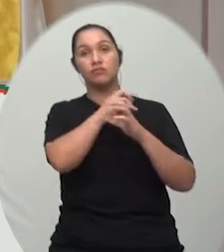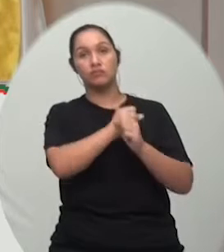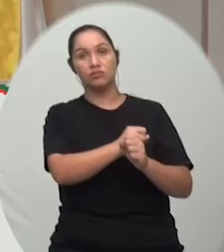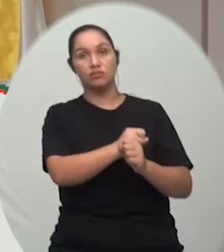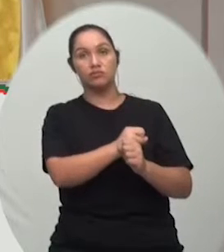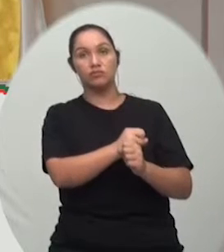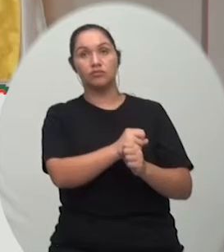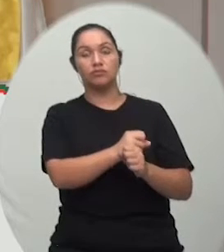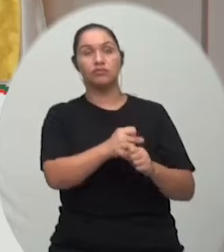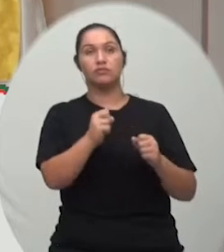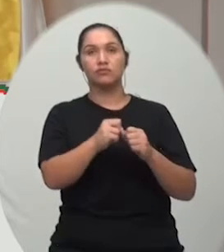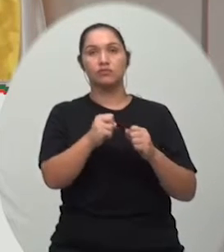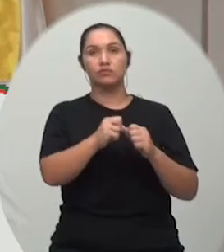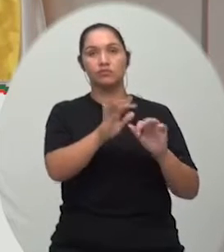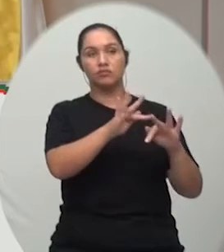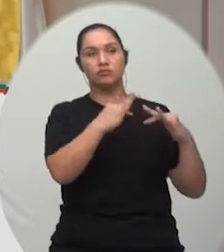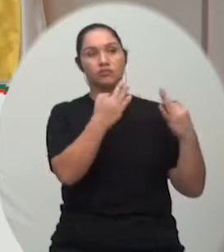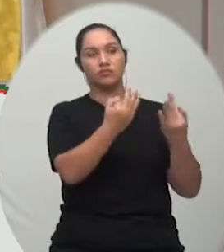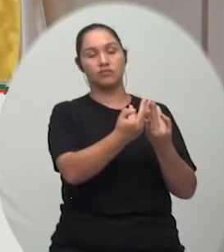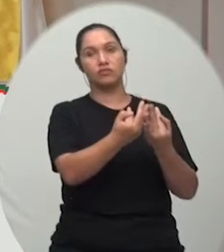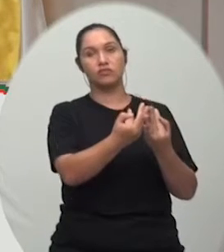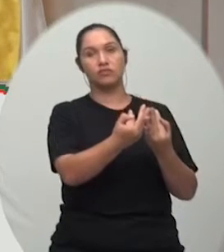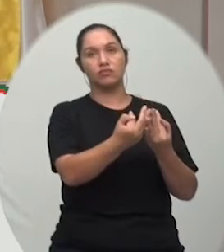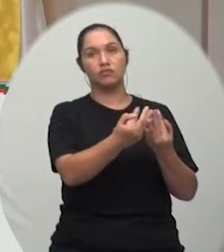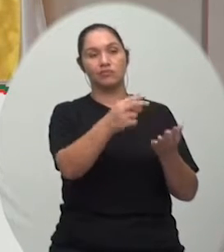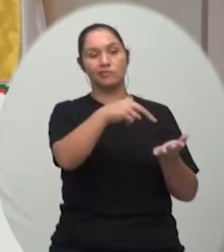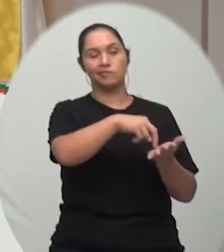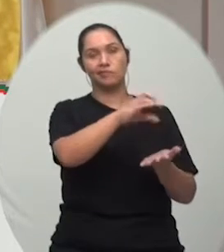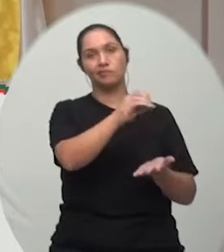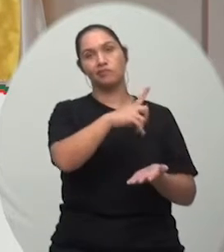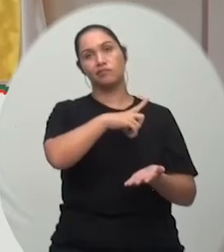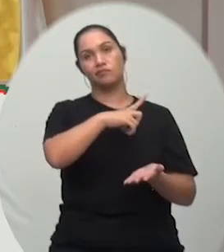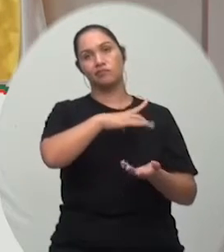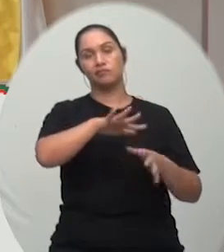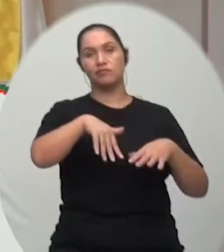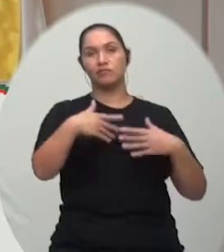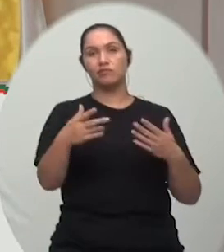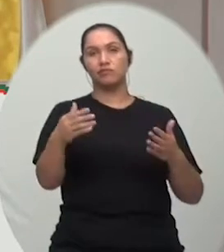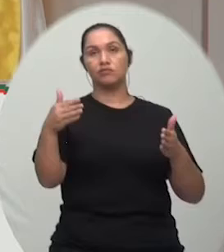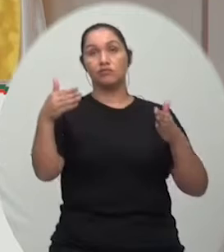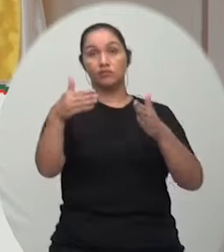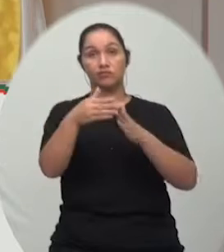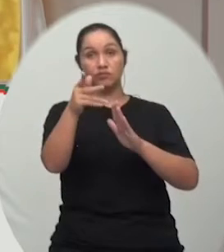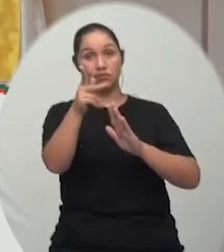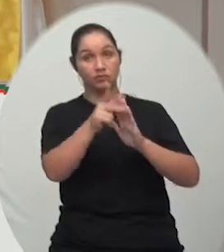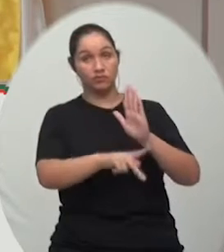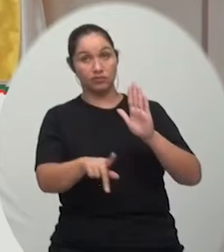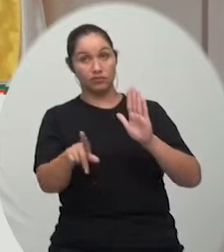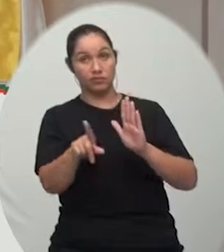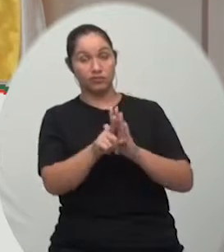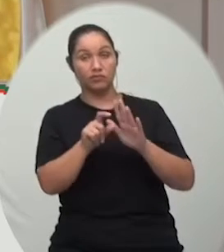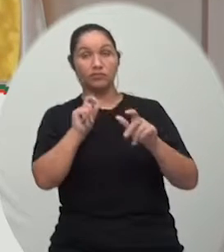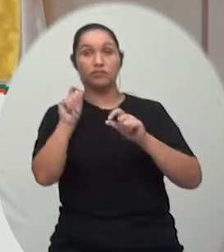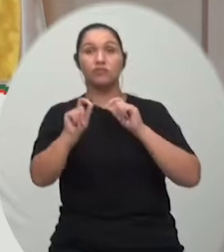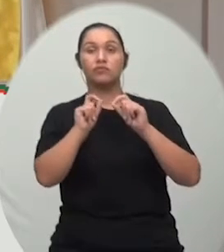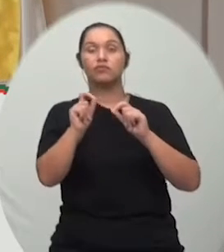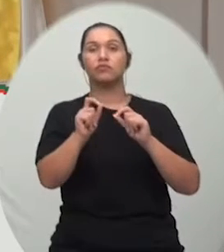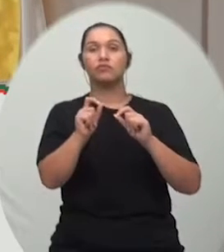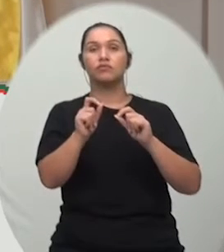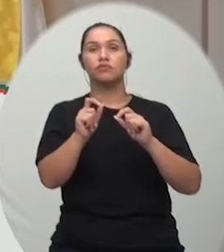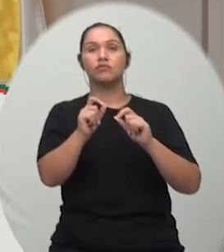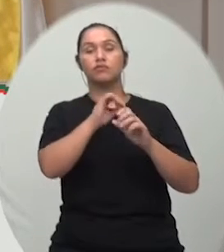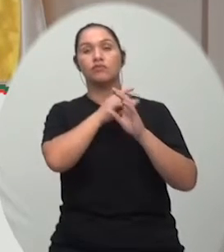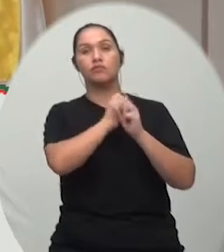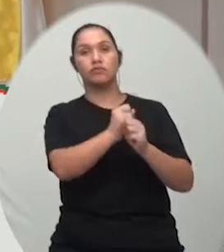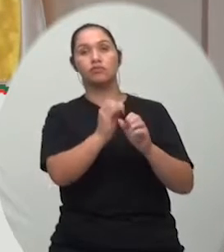feito deixaria eles com zero. Então, na realidade, o objetivo do projeto é simplificar a maneira de fazer o cálculo